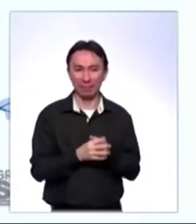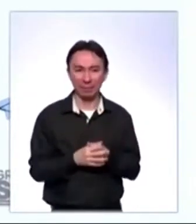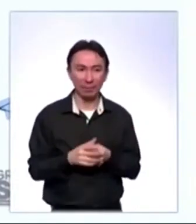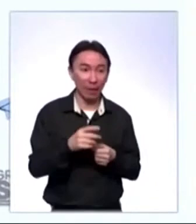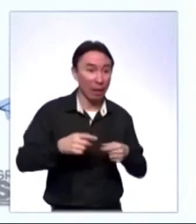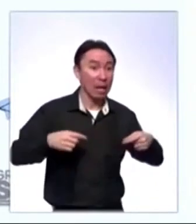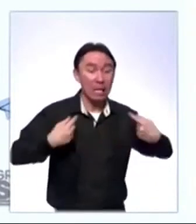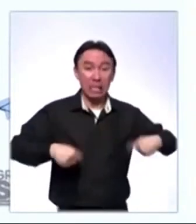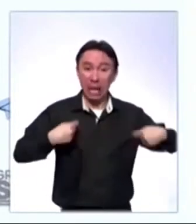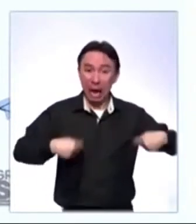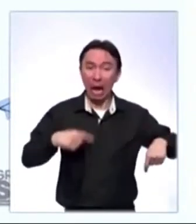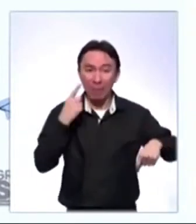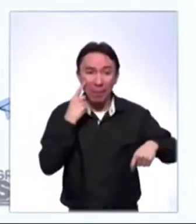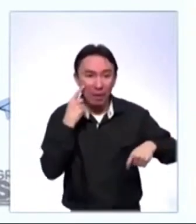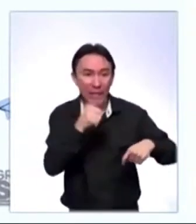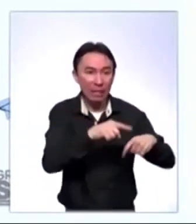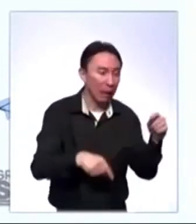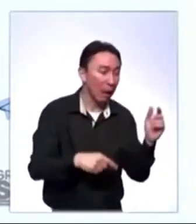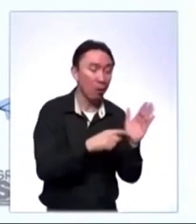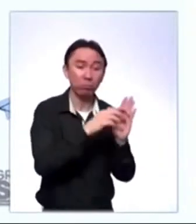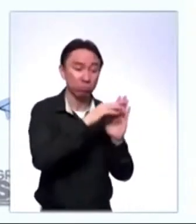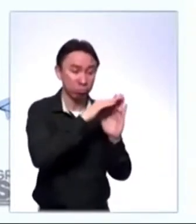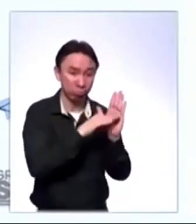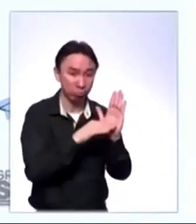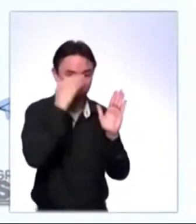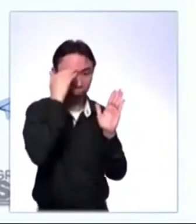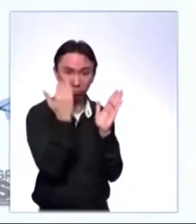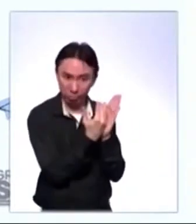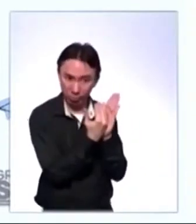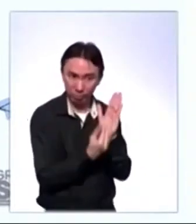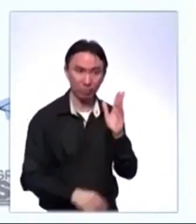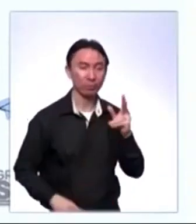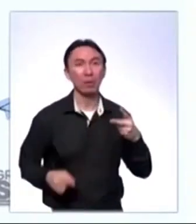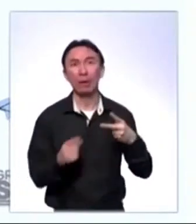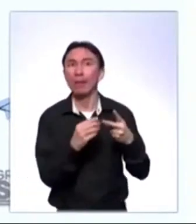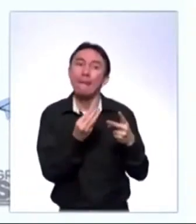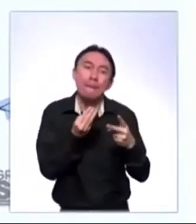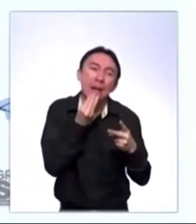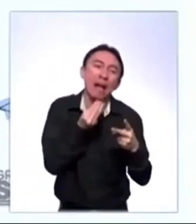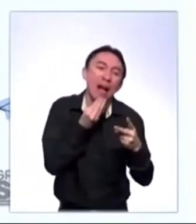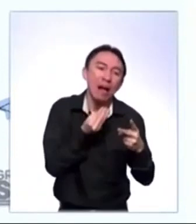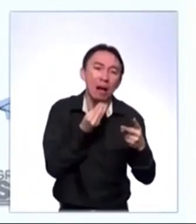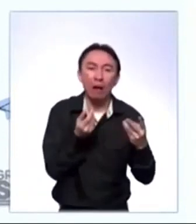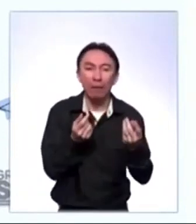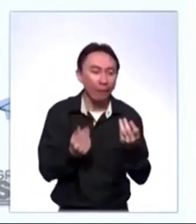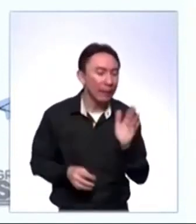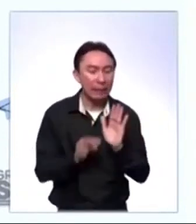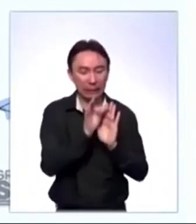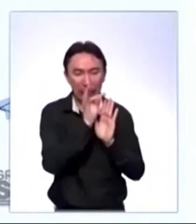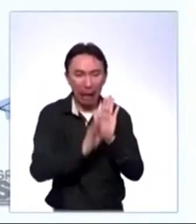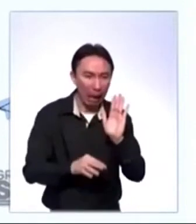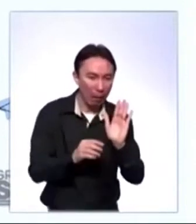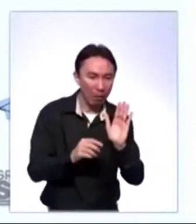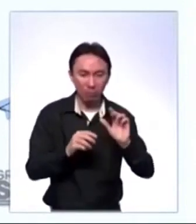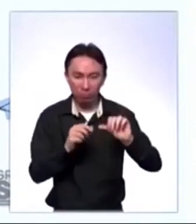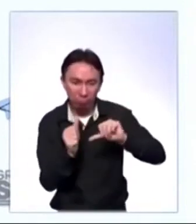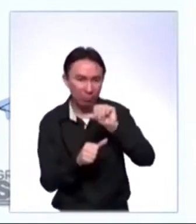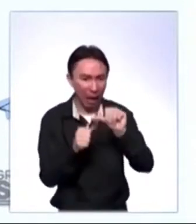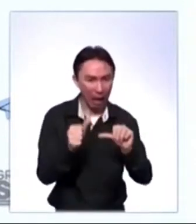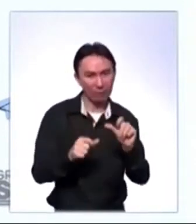as encenações precisam ser fiéis às diretrizes do autor. Possibilidade, porque o texto pode ser mudado, assim como outros